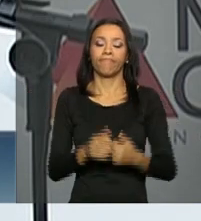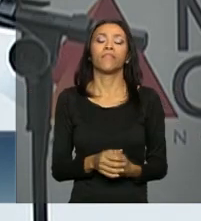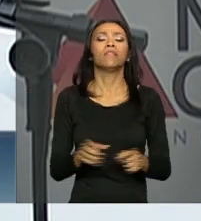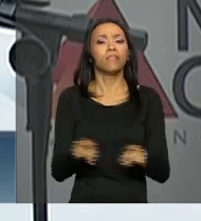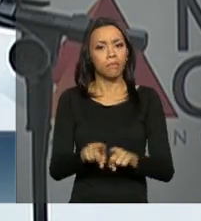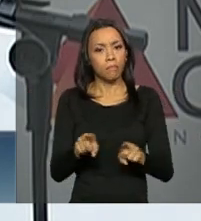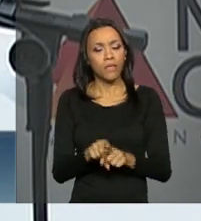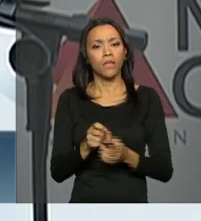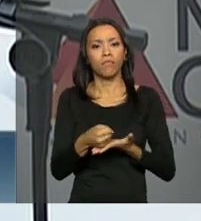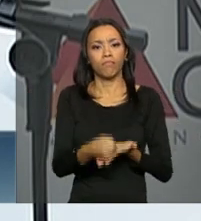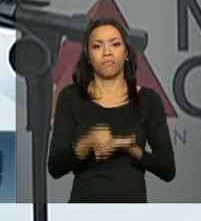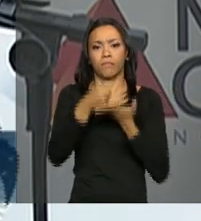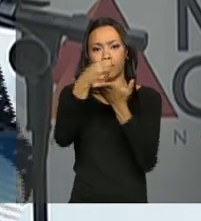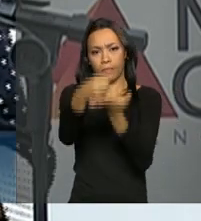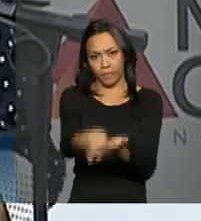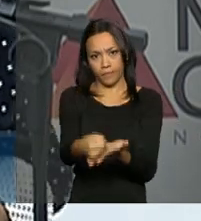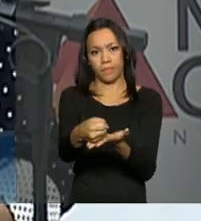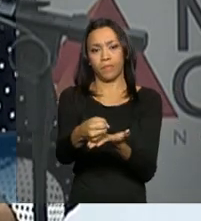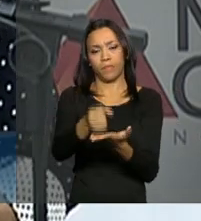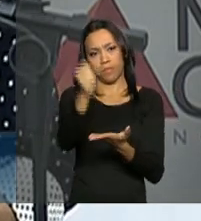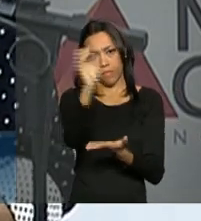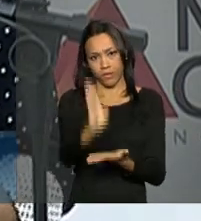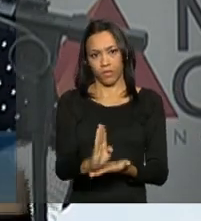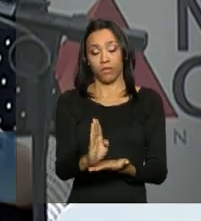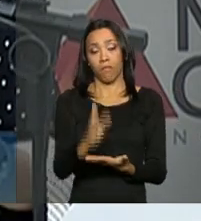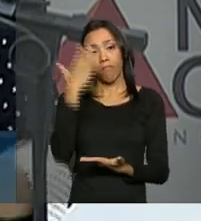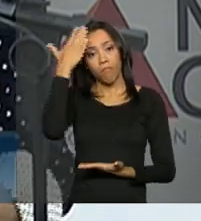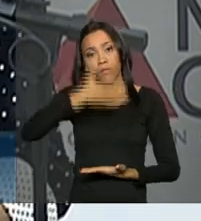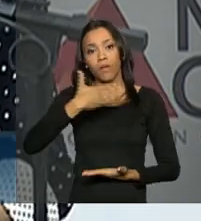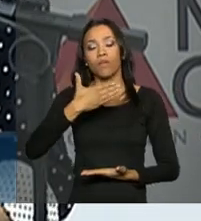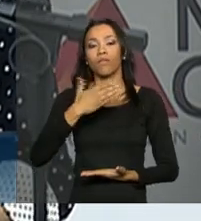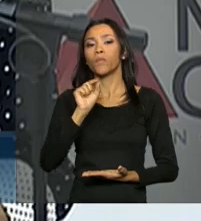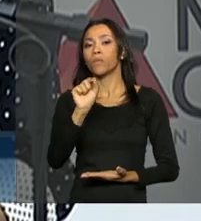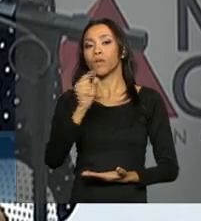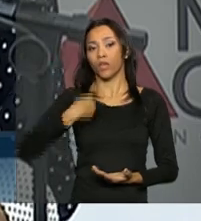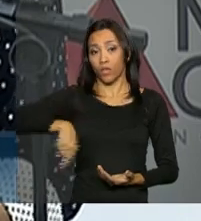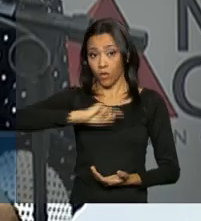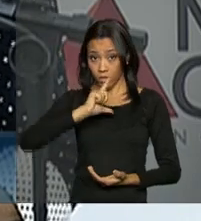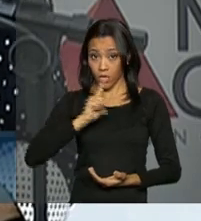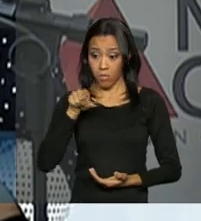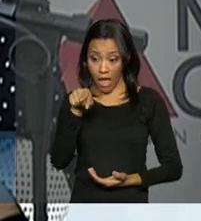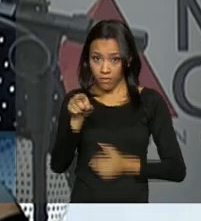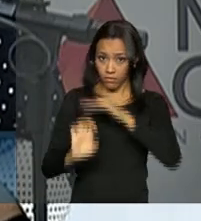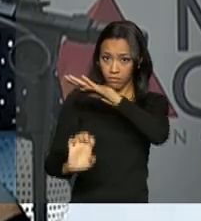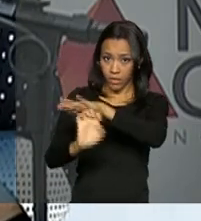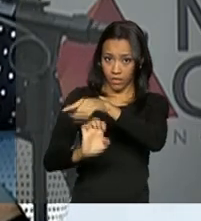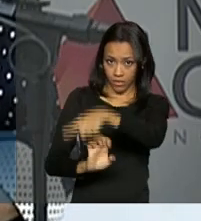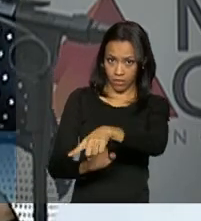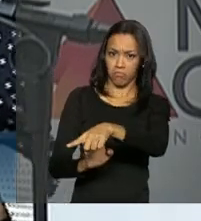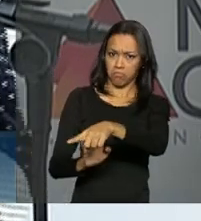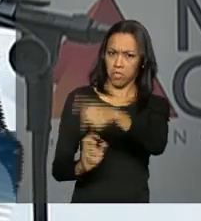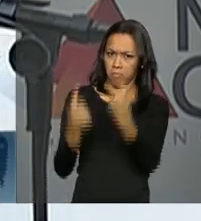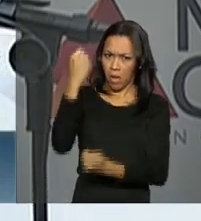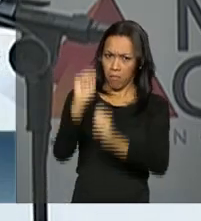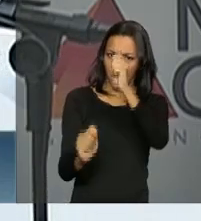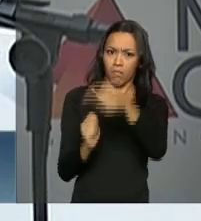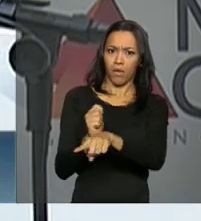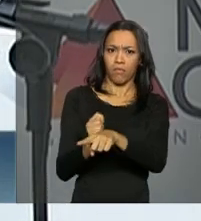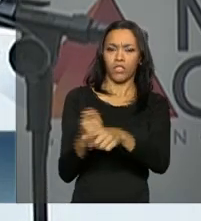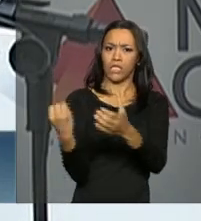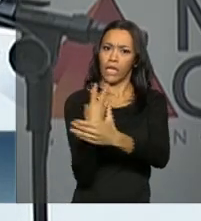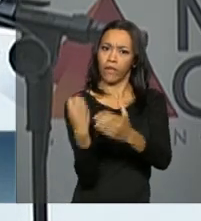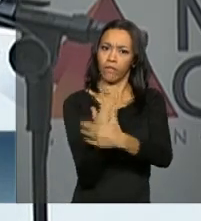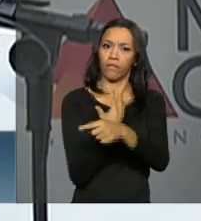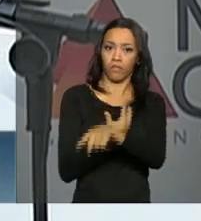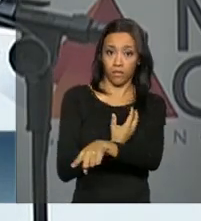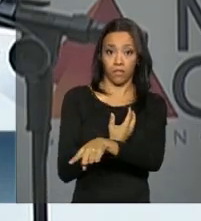para o Brasil, mostra que nós, que temos uma empresa do porte, da Ambev, decidindo um